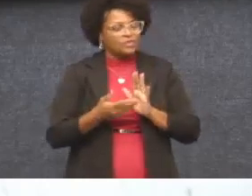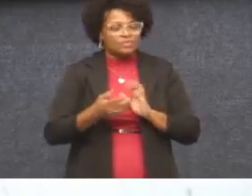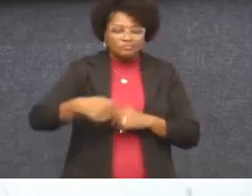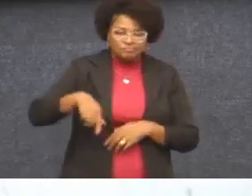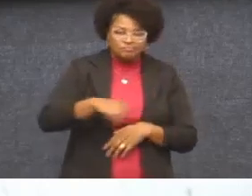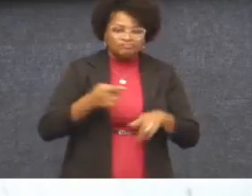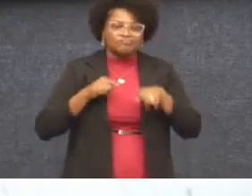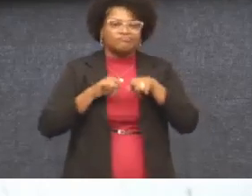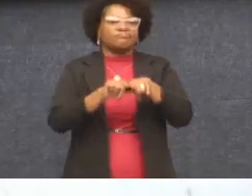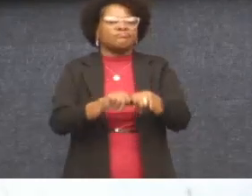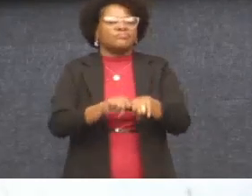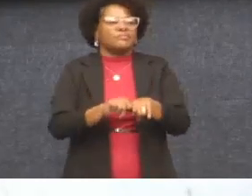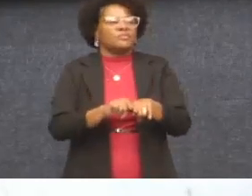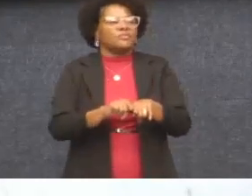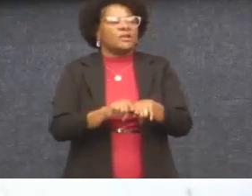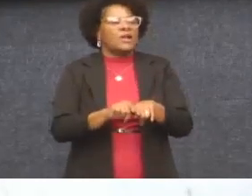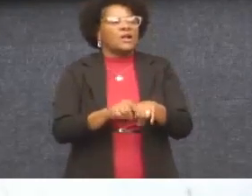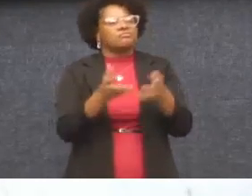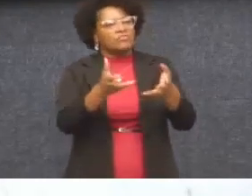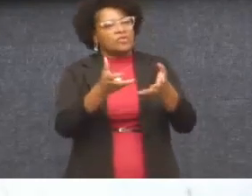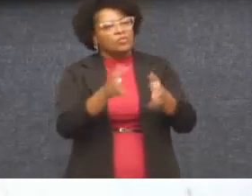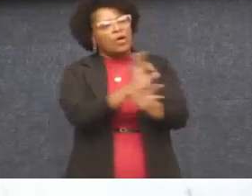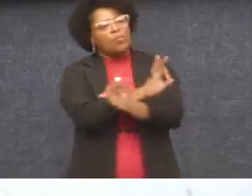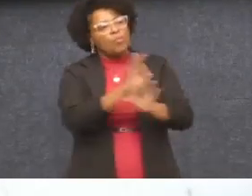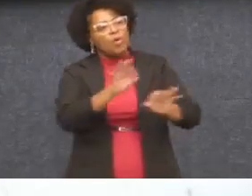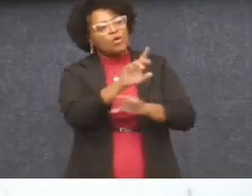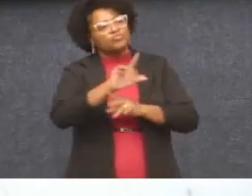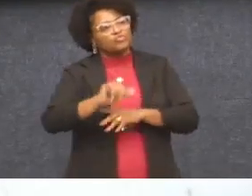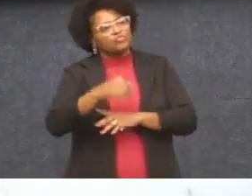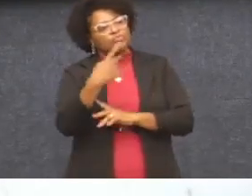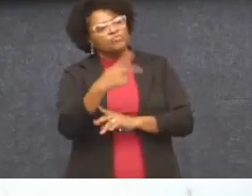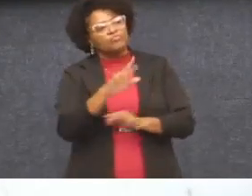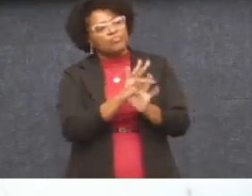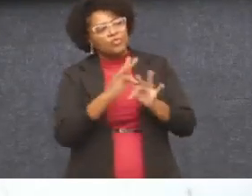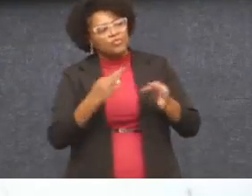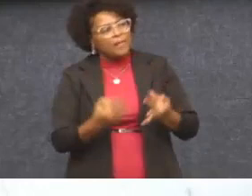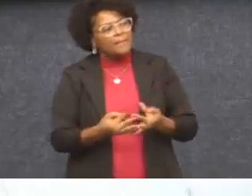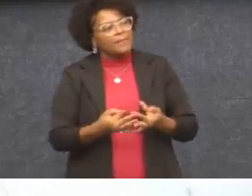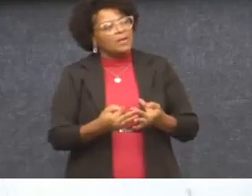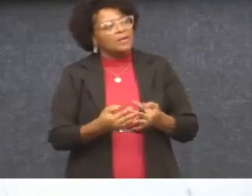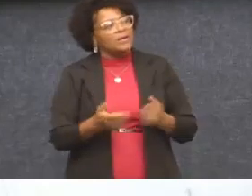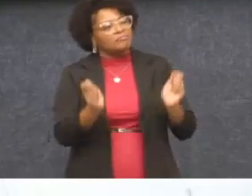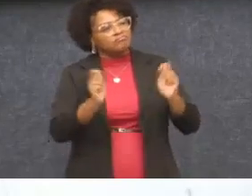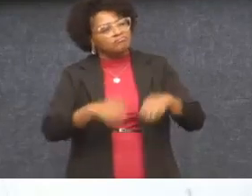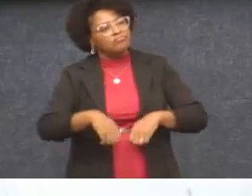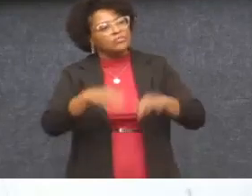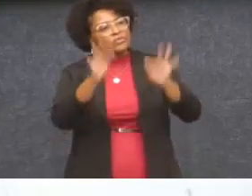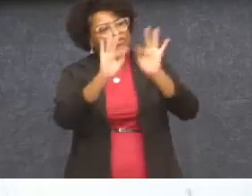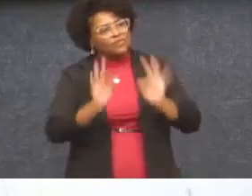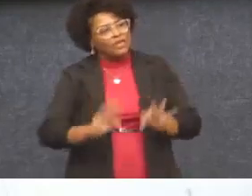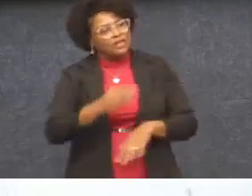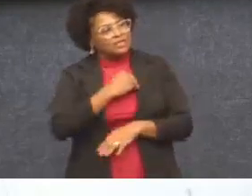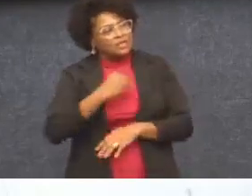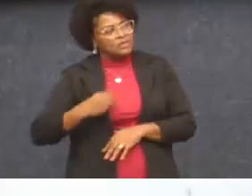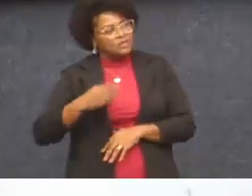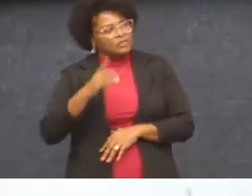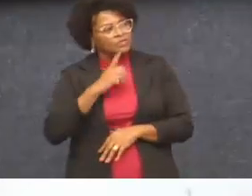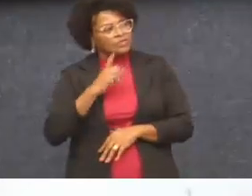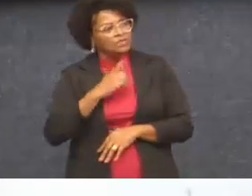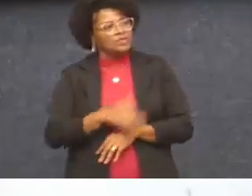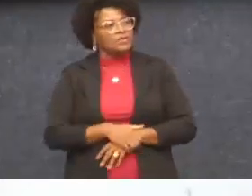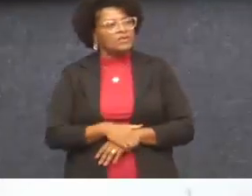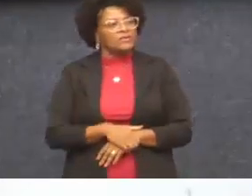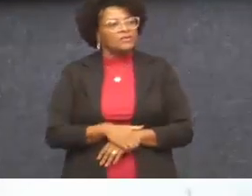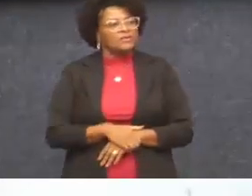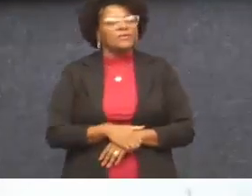e todos certamente estamos te desejando um ótimo dia com a sua família. Seja muito feliz e tenha muita saúde sempre, tá bom? Fernanda Altuer,